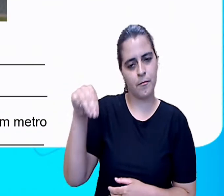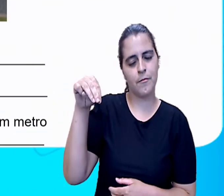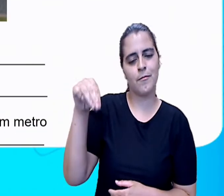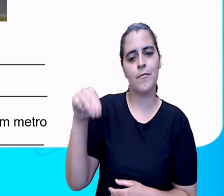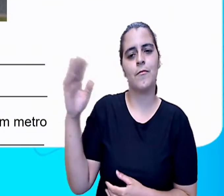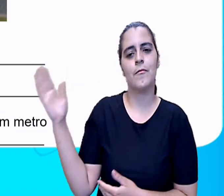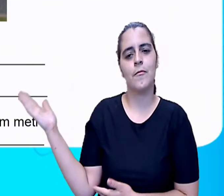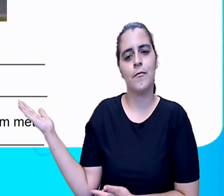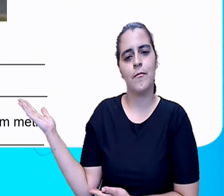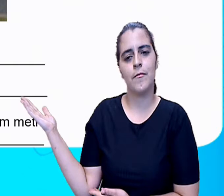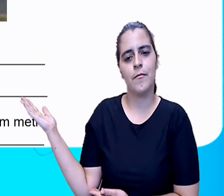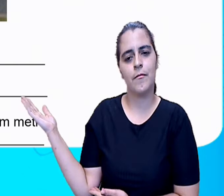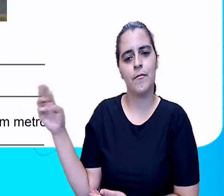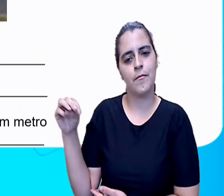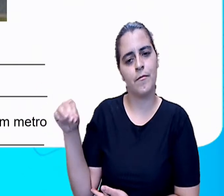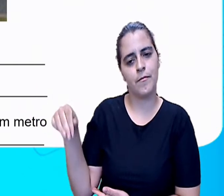metro.